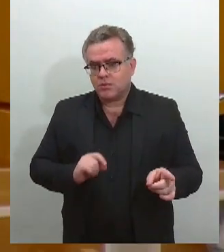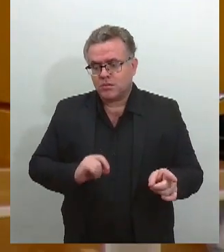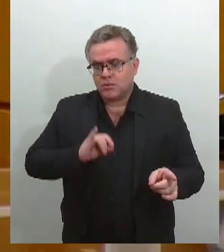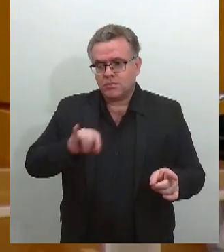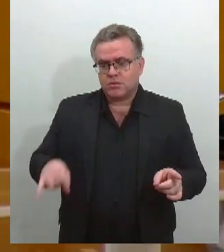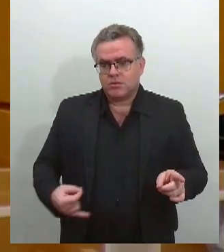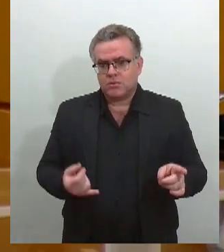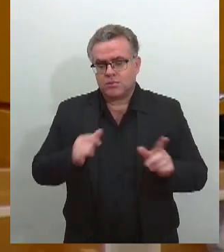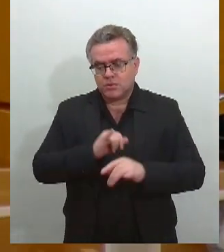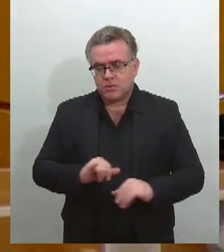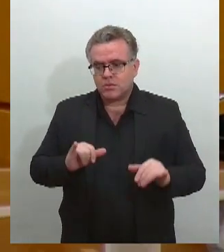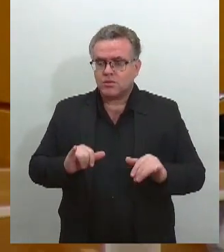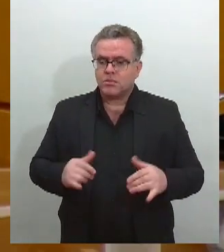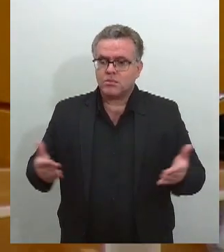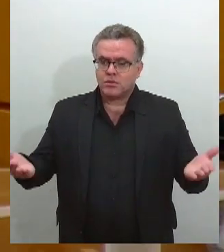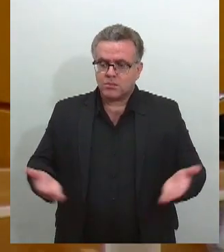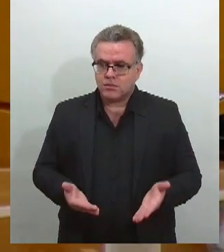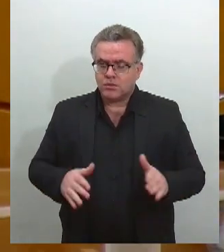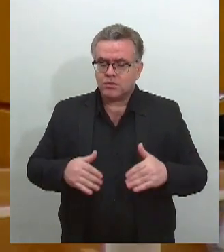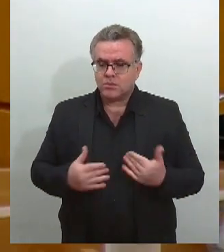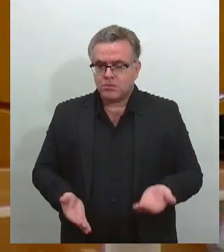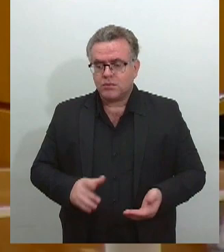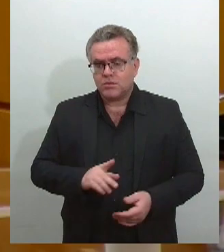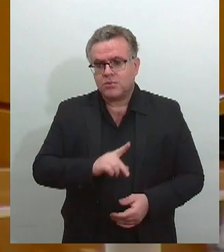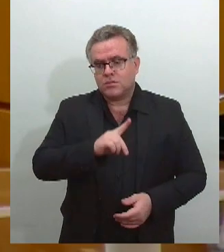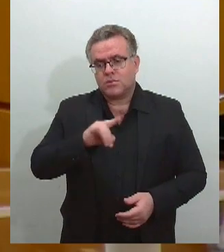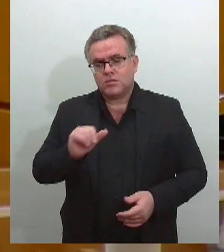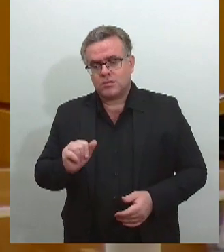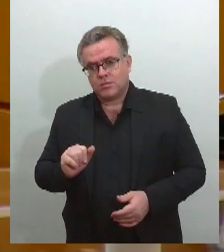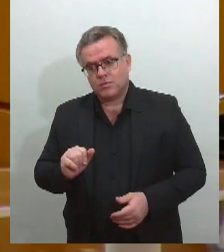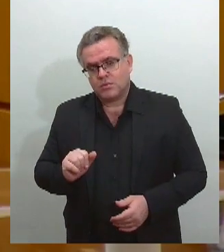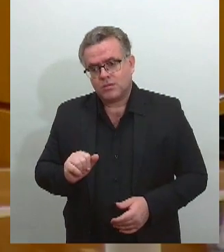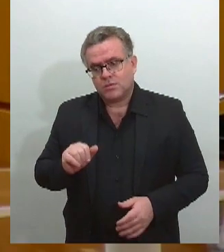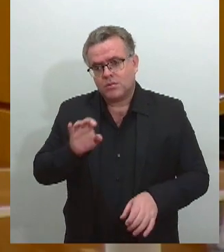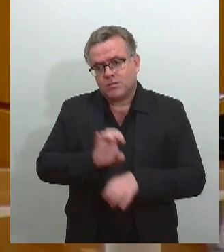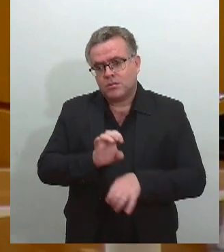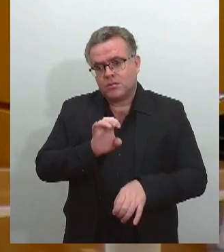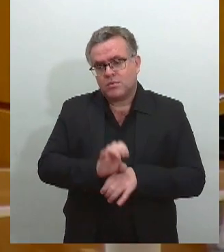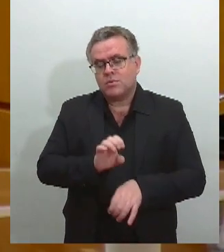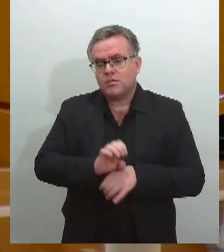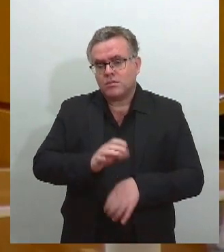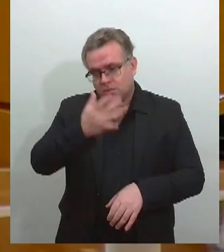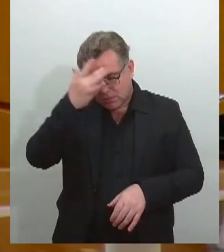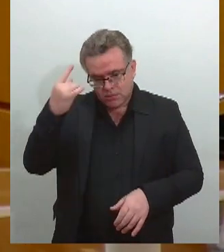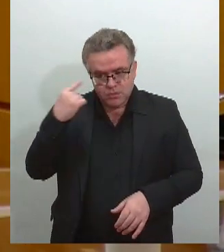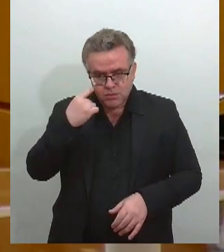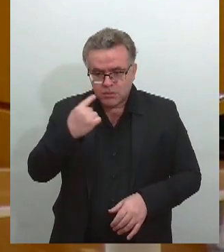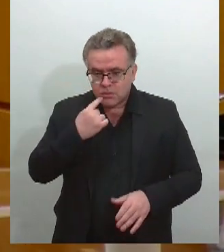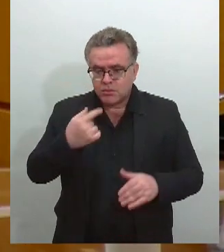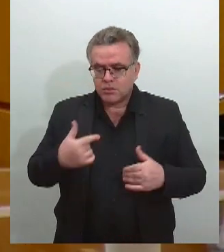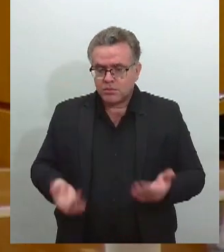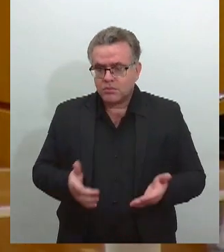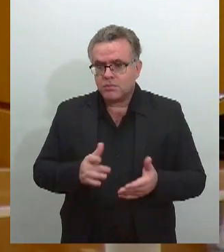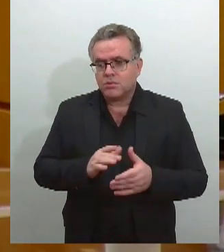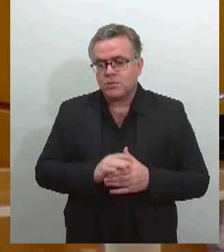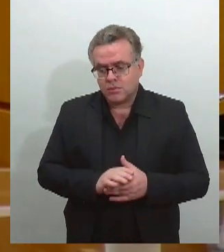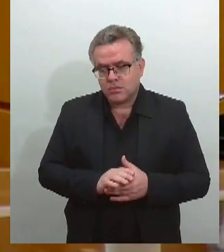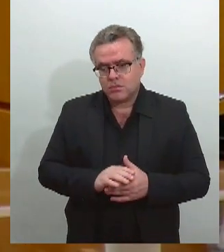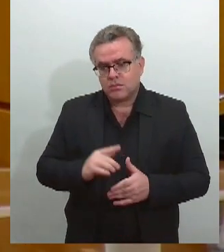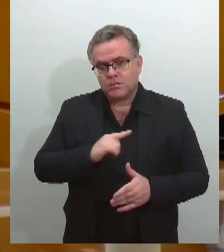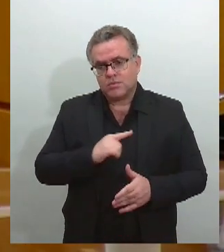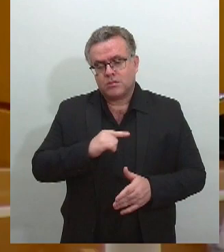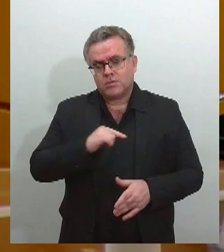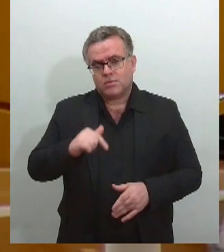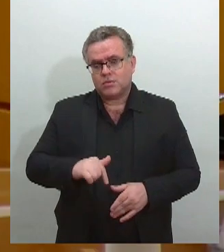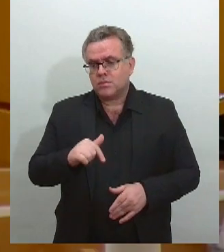hoje, né, é Dia Nacional e Estadual de Pessoas Surdas e teremos aqui no